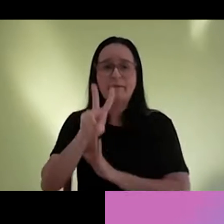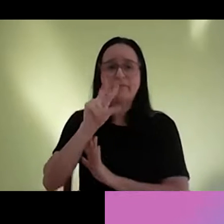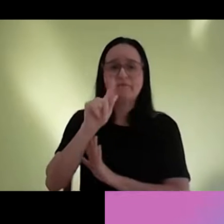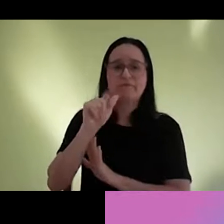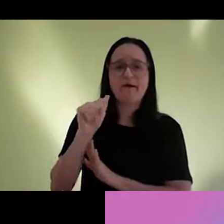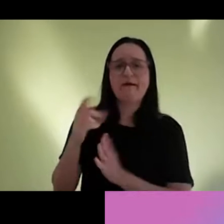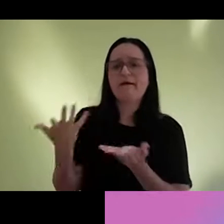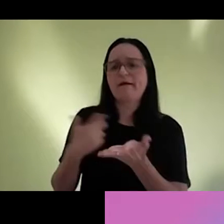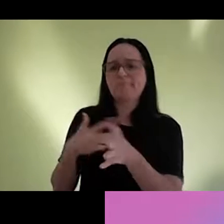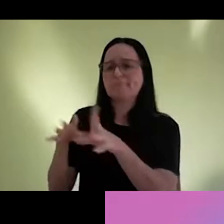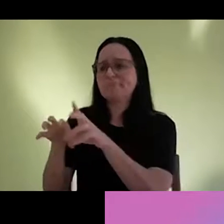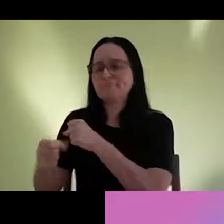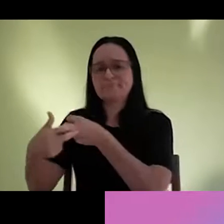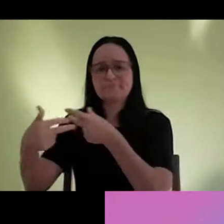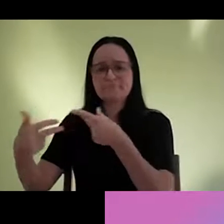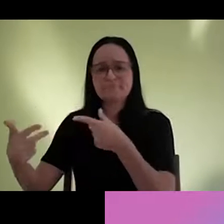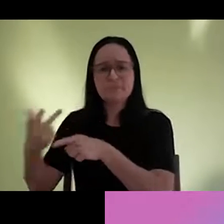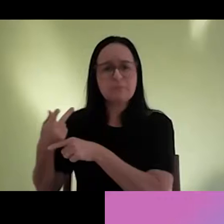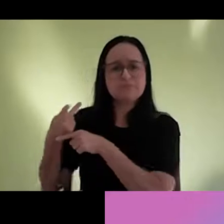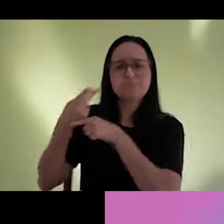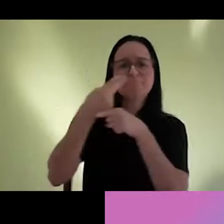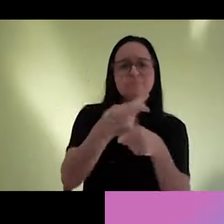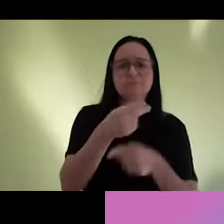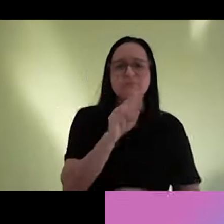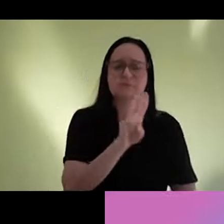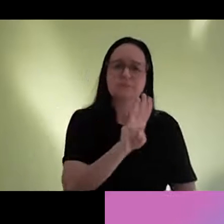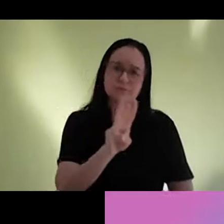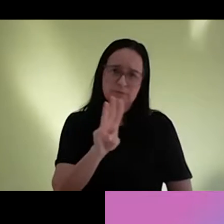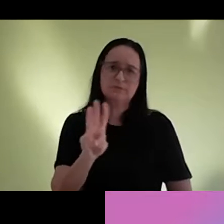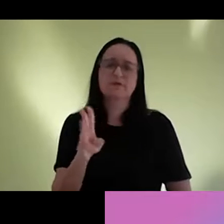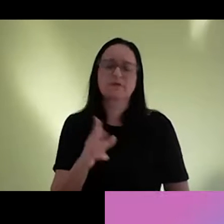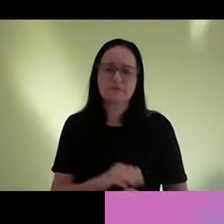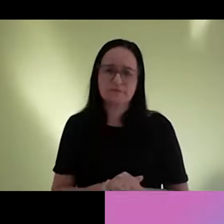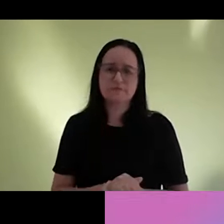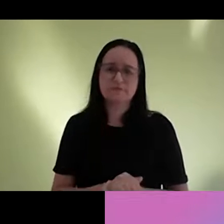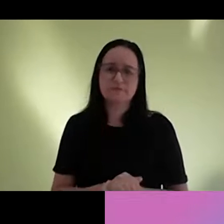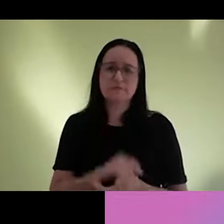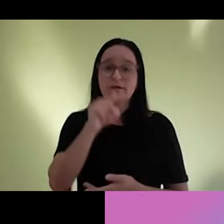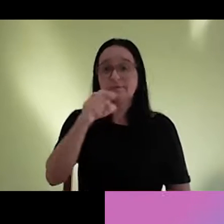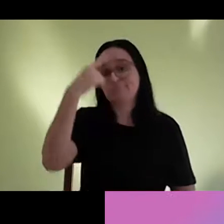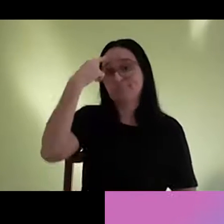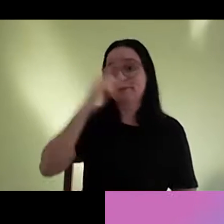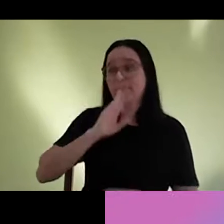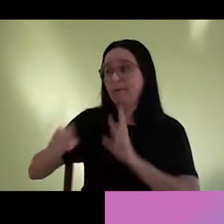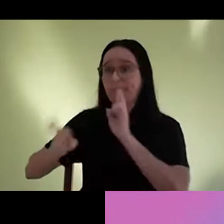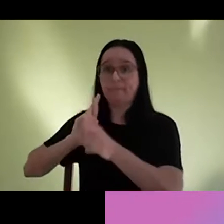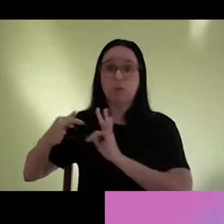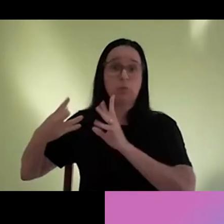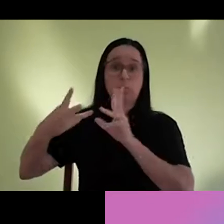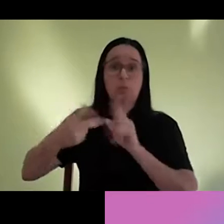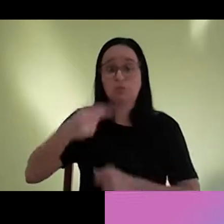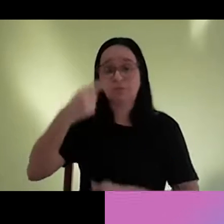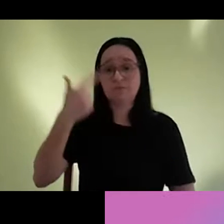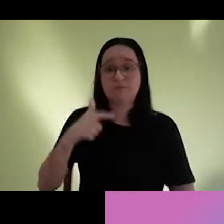estou me formando em tal coisa tem na IBM dê uma olhadinha lá tem que olhar lá é porque a Adri também não vai saber responder tudo tem outras cidades